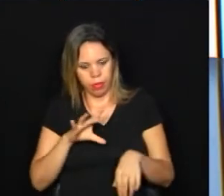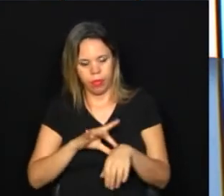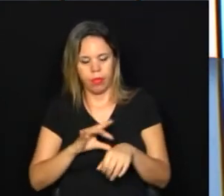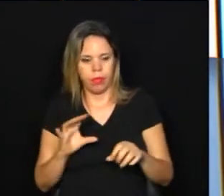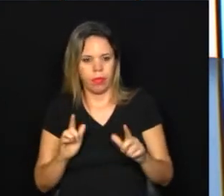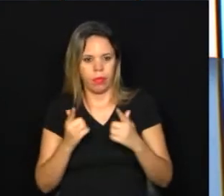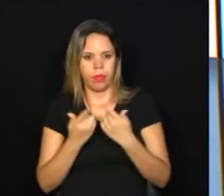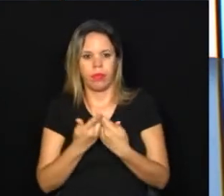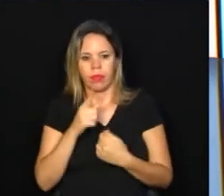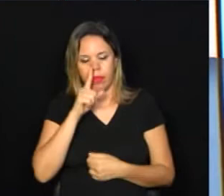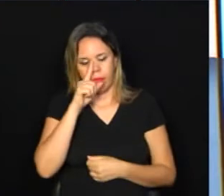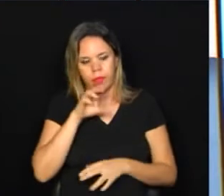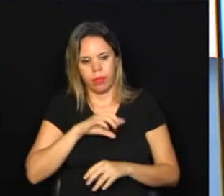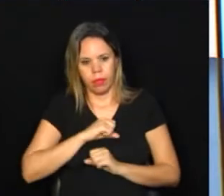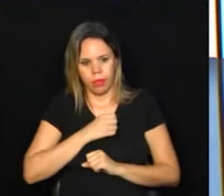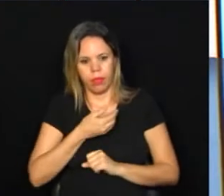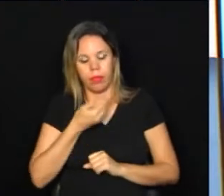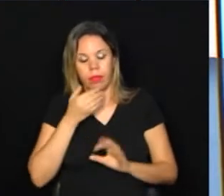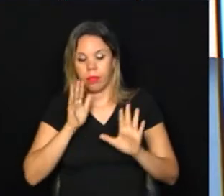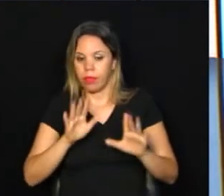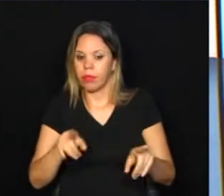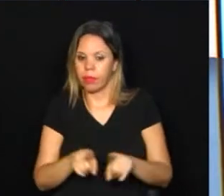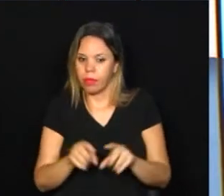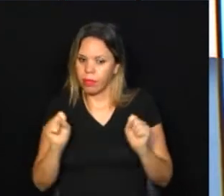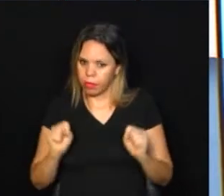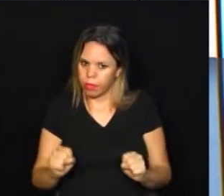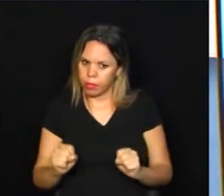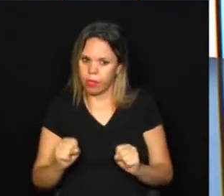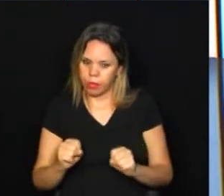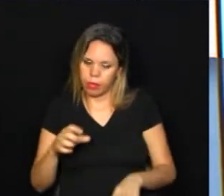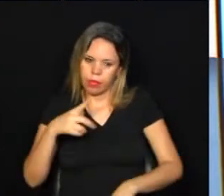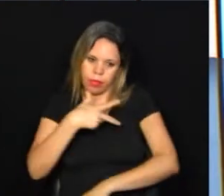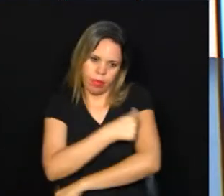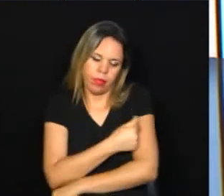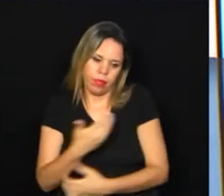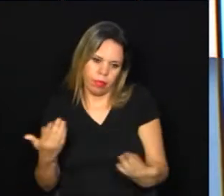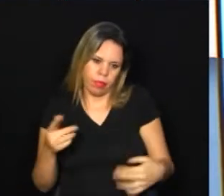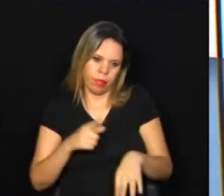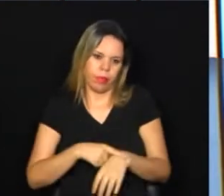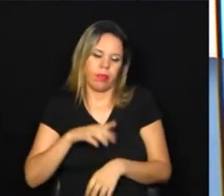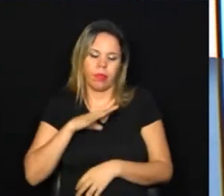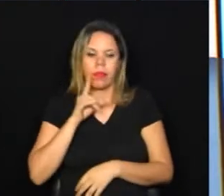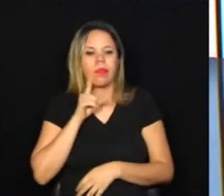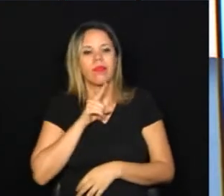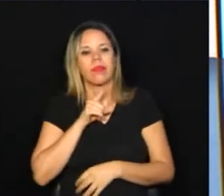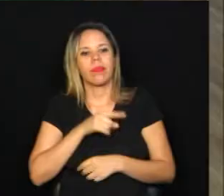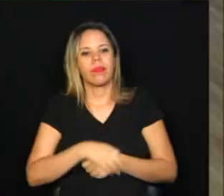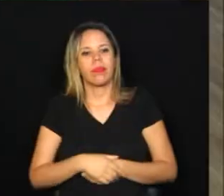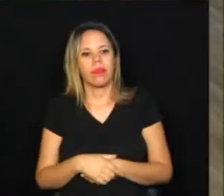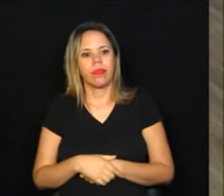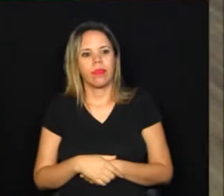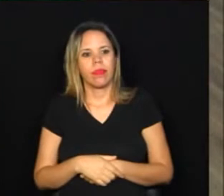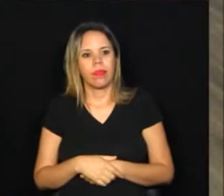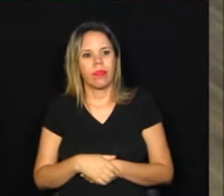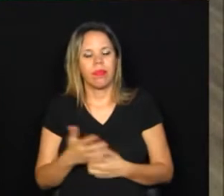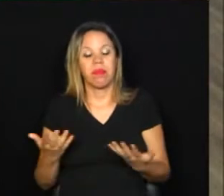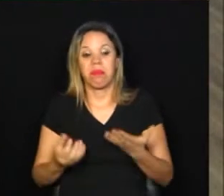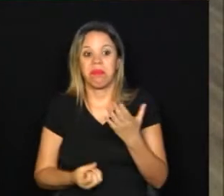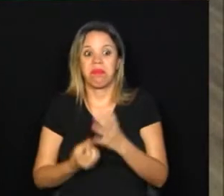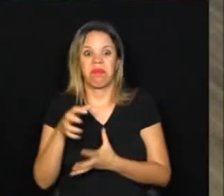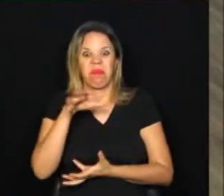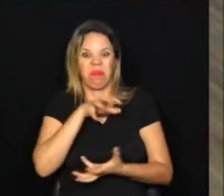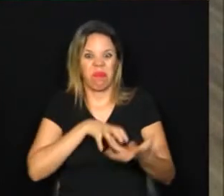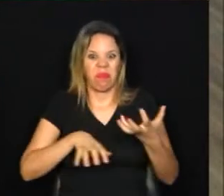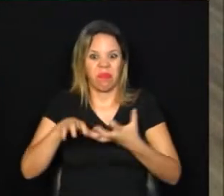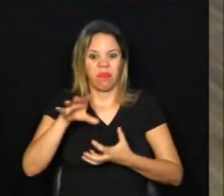de risco, também podem ser vacinados neste momento na cidade de Americana. Vamos de polêmica agora, Mirna